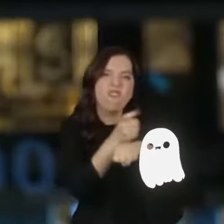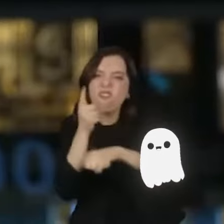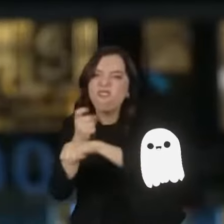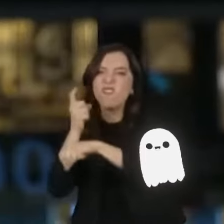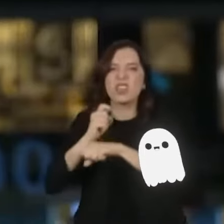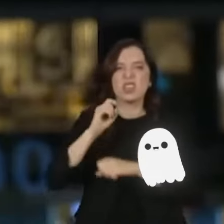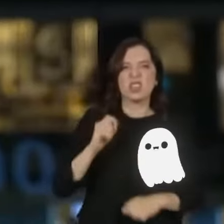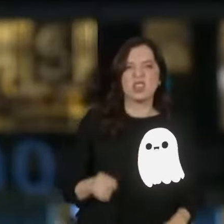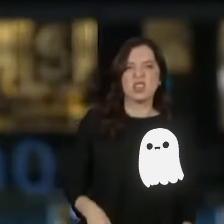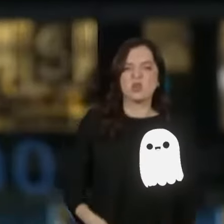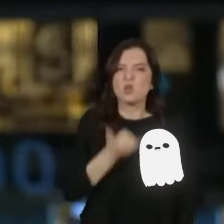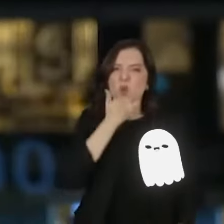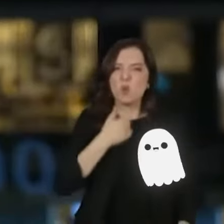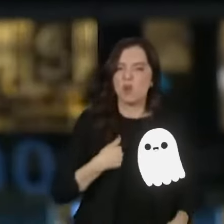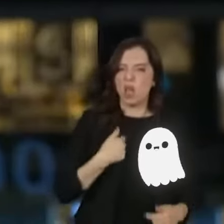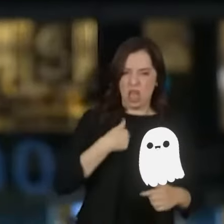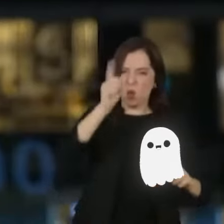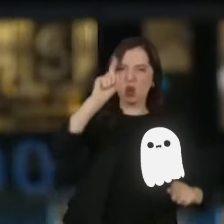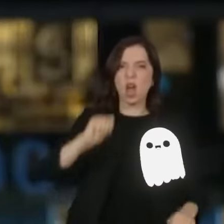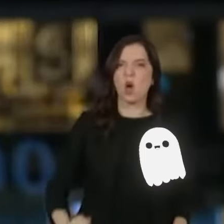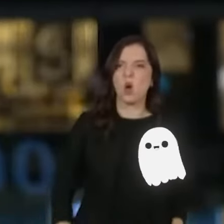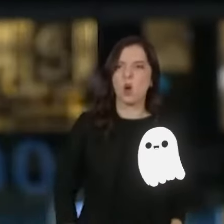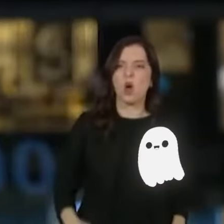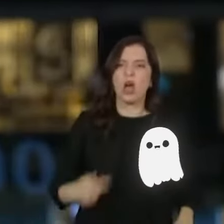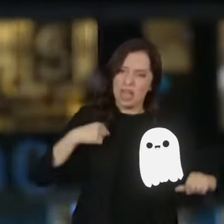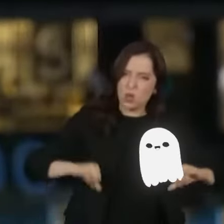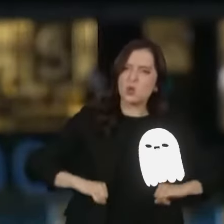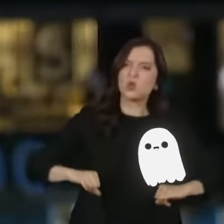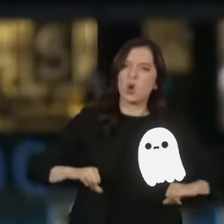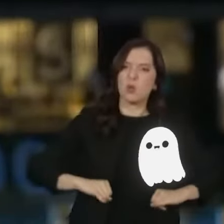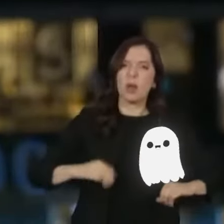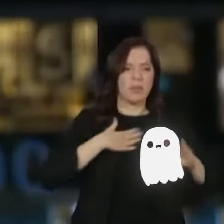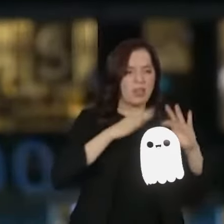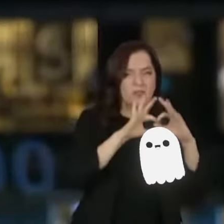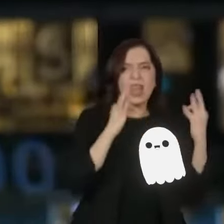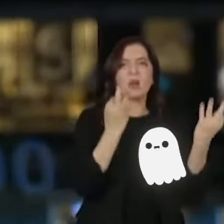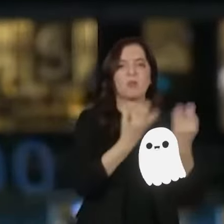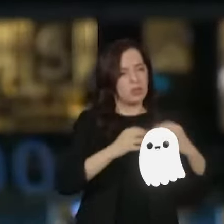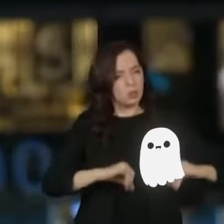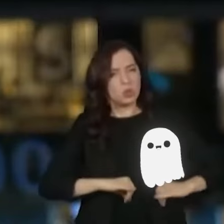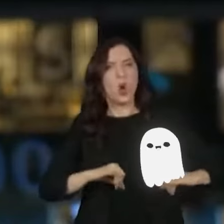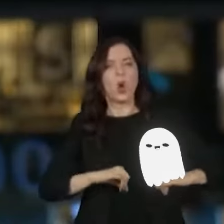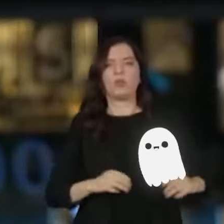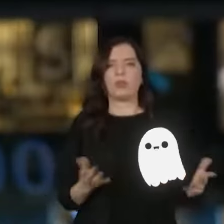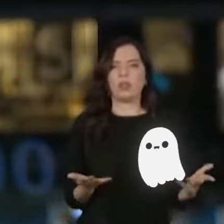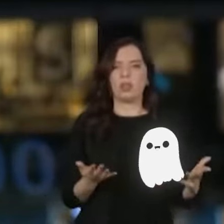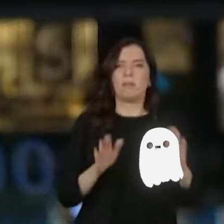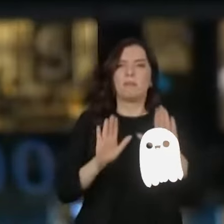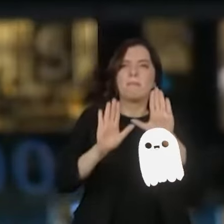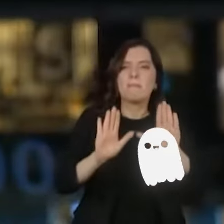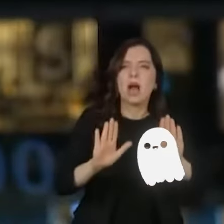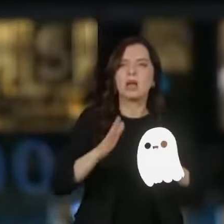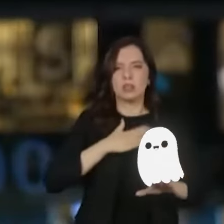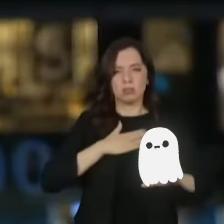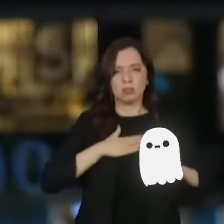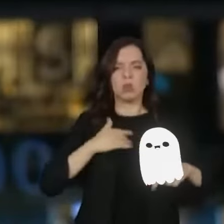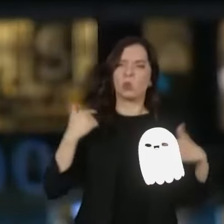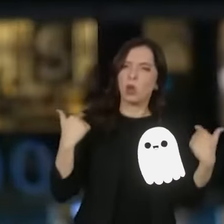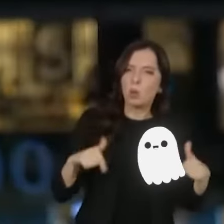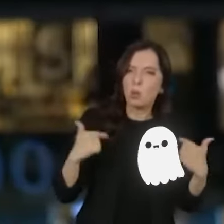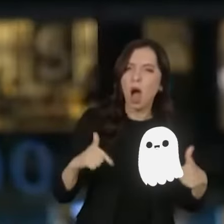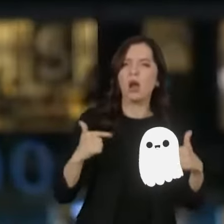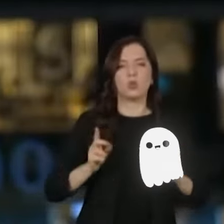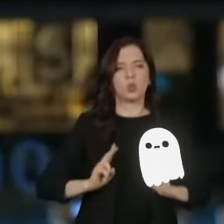fui. Isso me custou muito para a minha família. Eu sei, filho, mas eu não deixei um minuto de trabalhar enquanto me